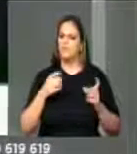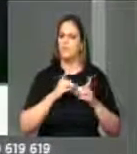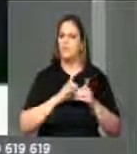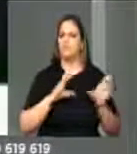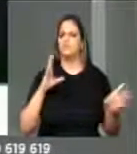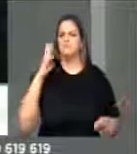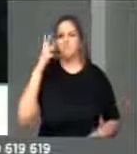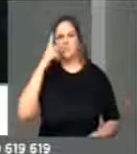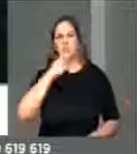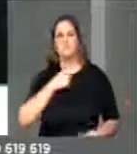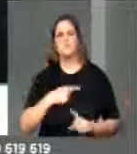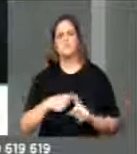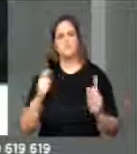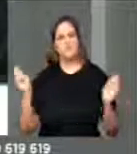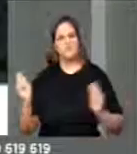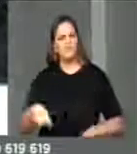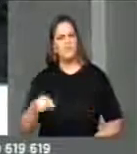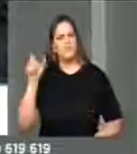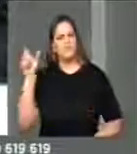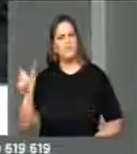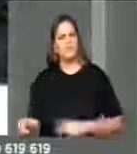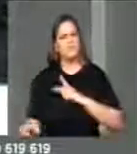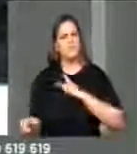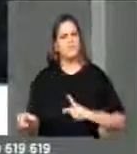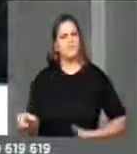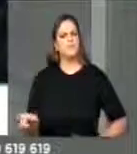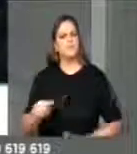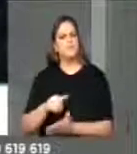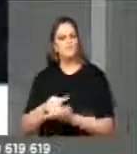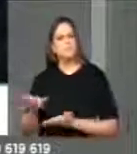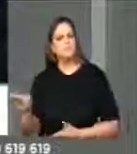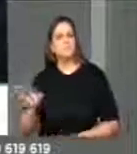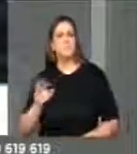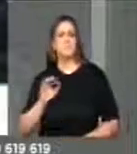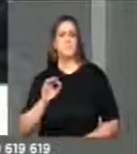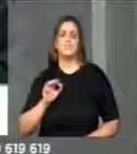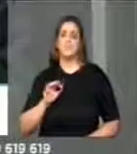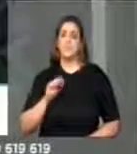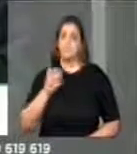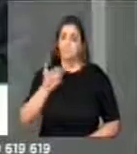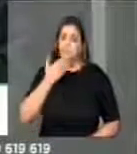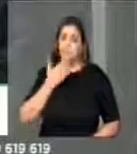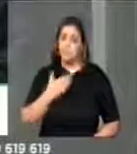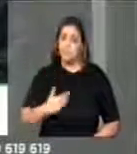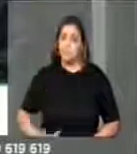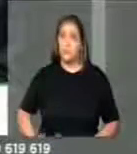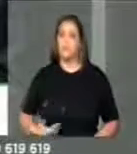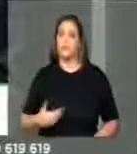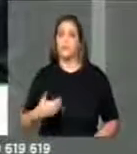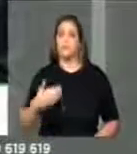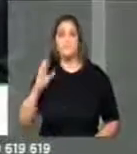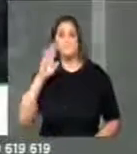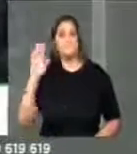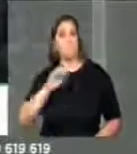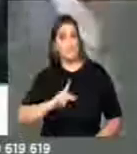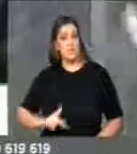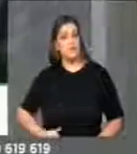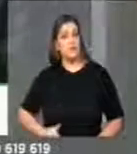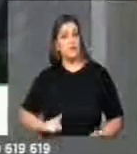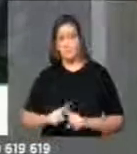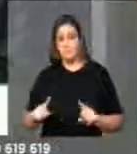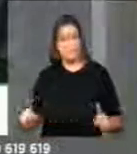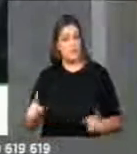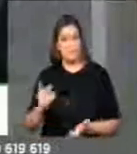tirar um presidente da República, mesmo num regime presidencialista imperial. Nós derrubamos